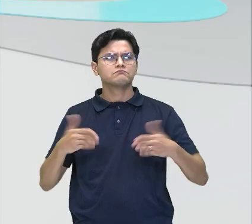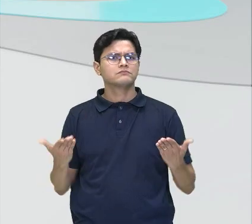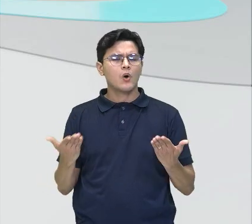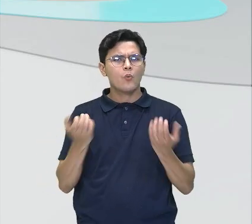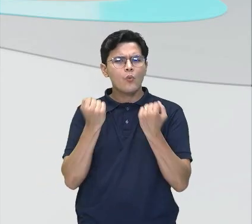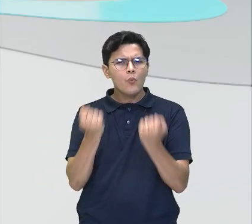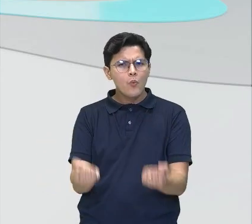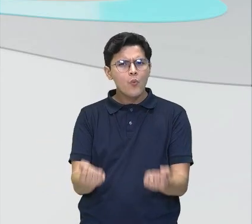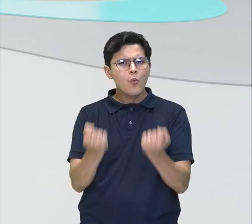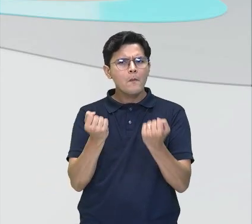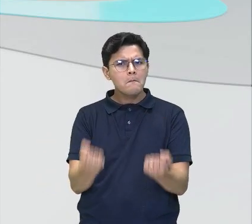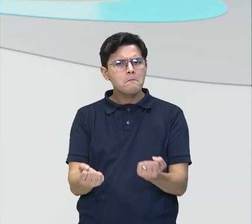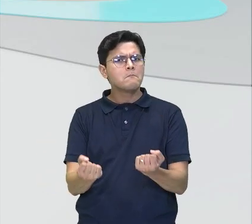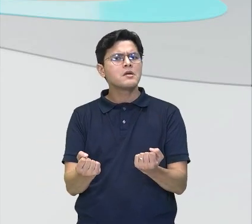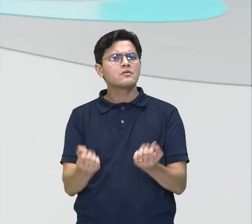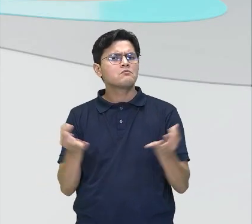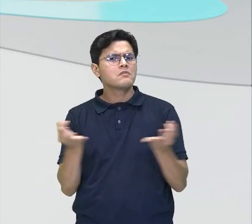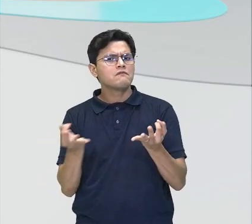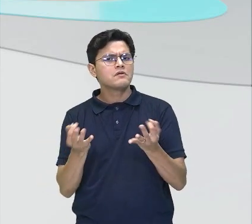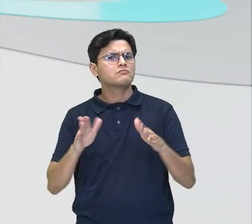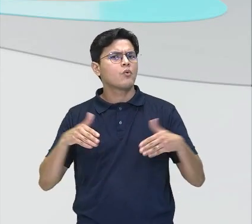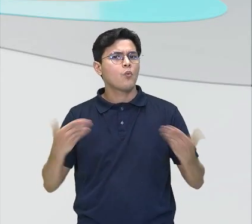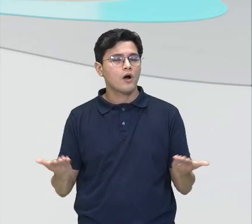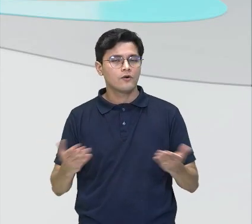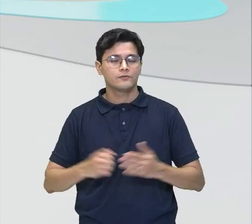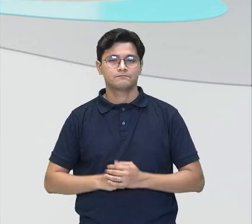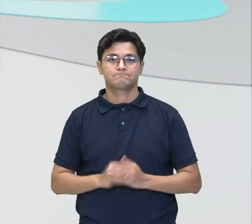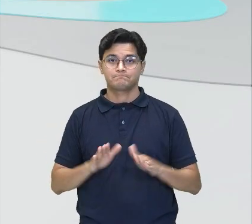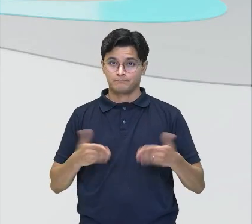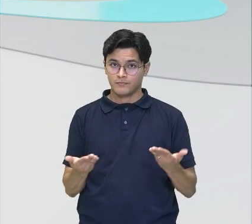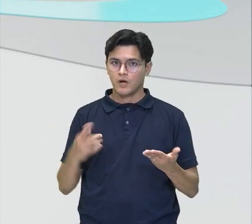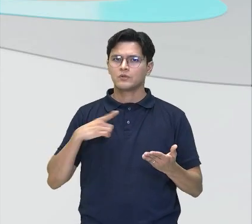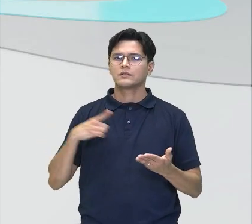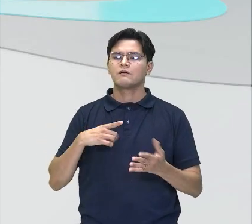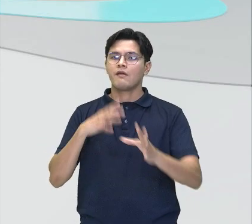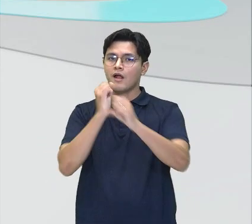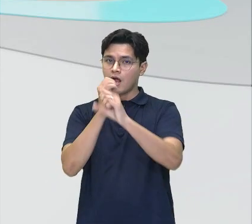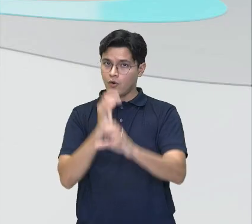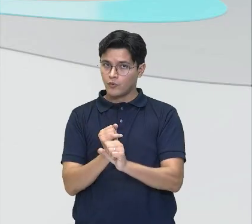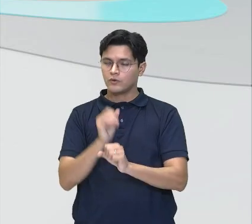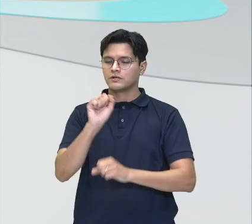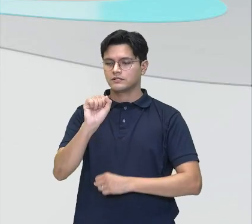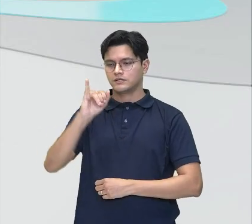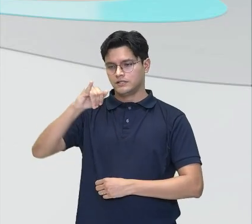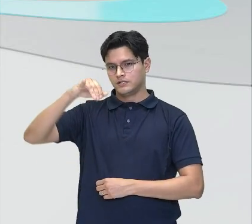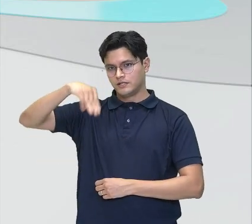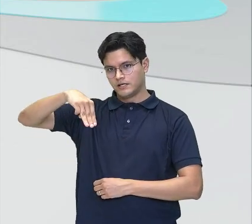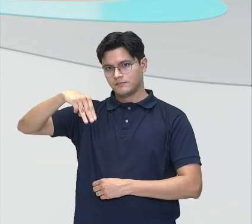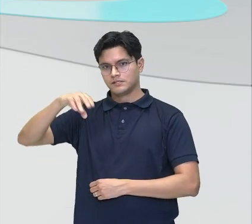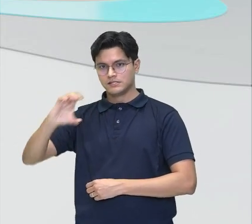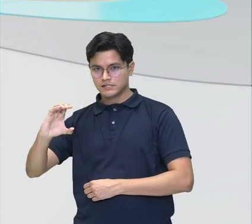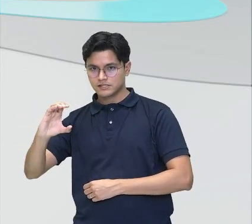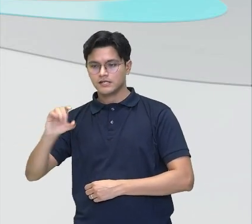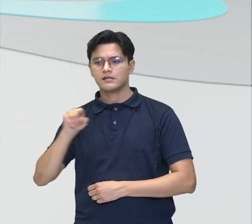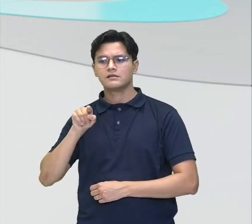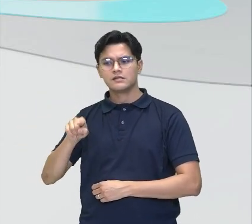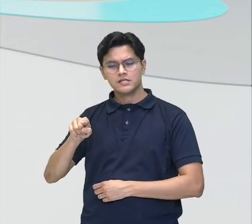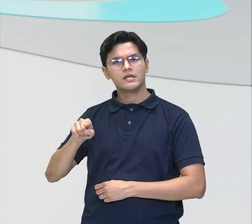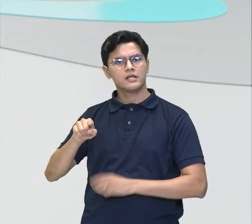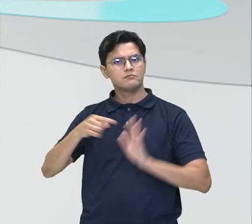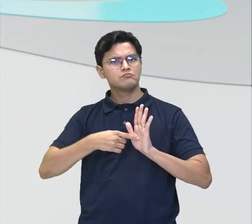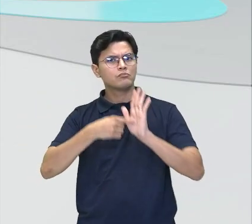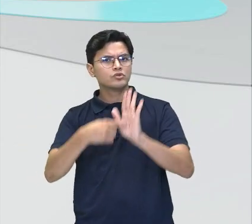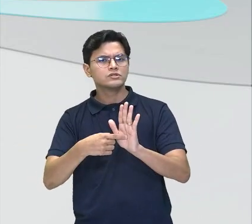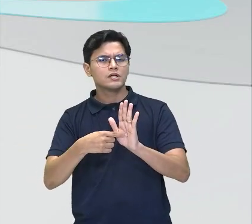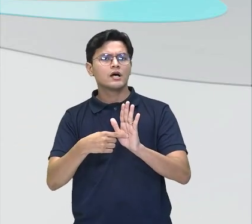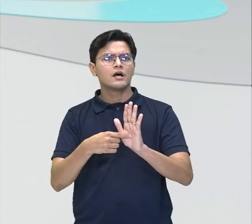nós temos um índice de massa corporal, né, o IMC, que vai dizer qual que é o seu peso ideal. Vai te colocar ali